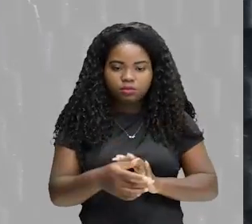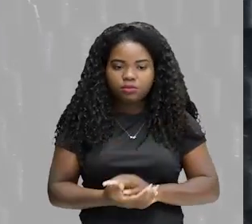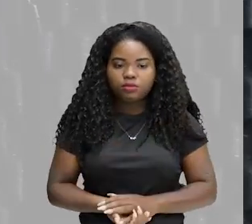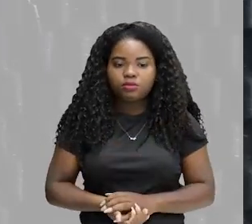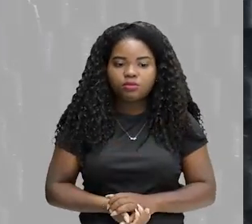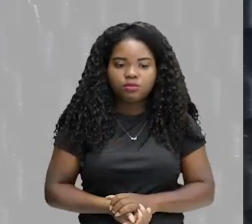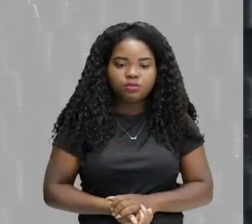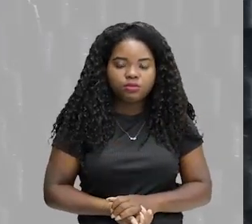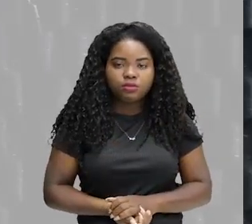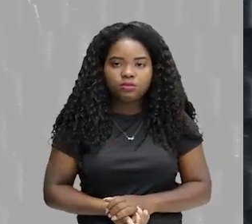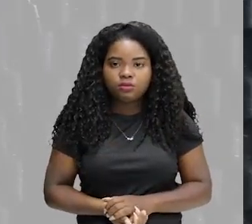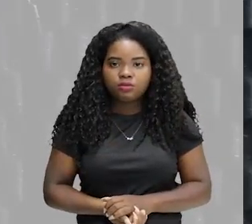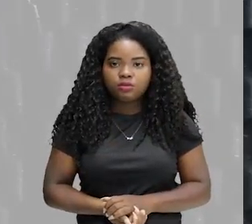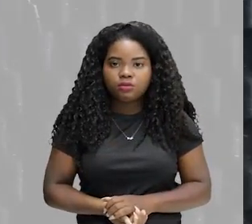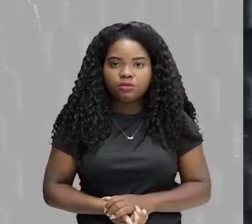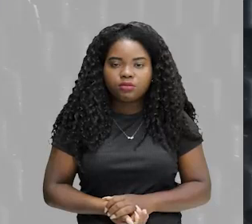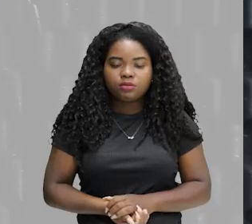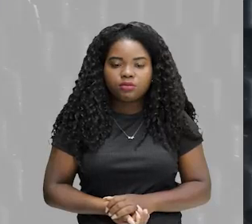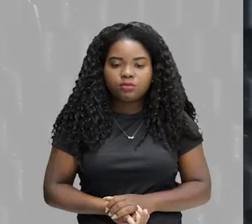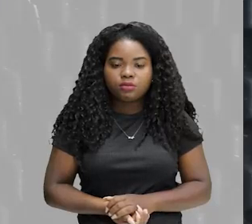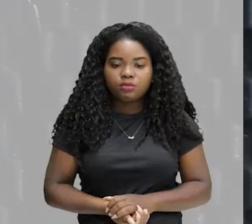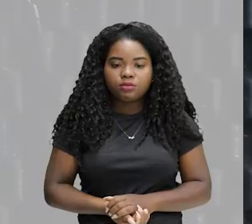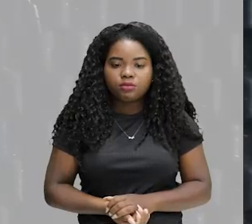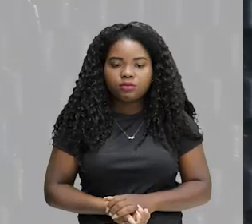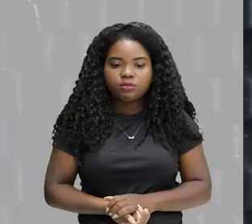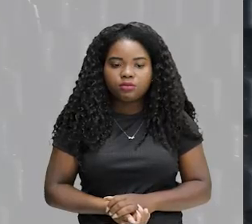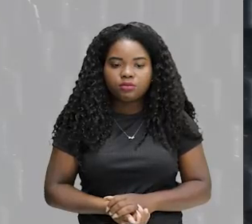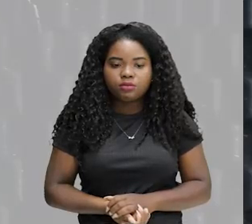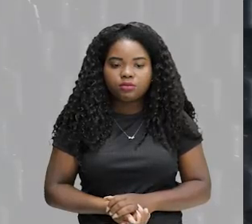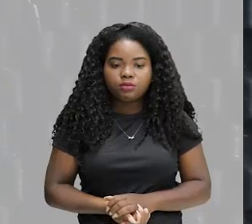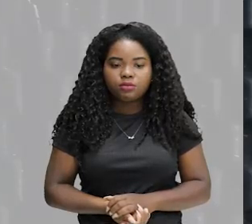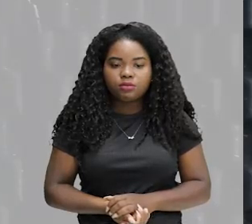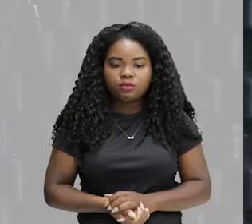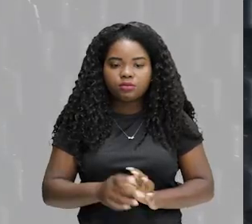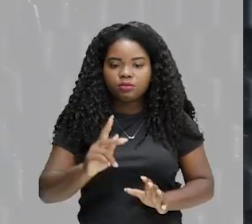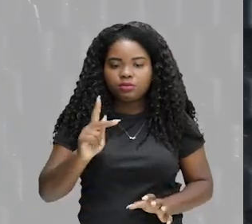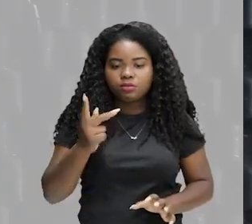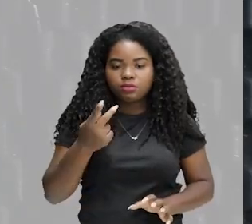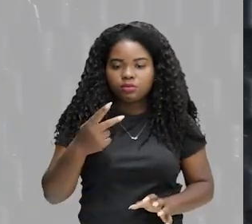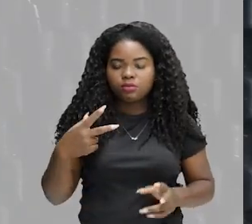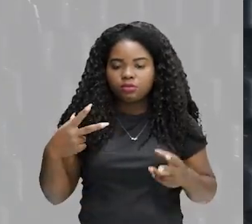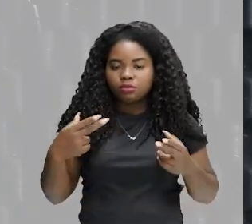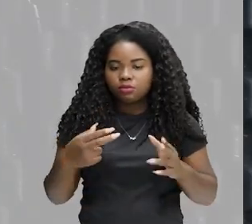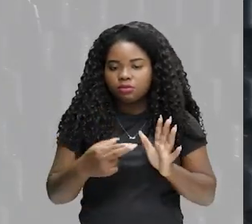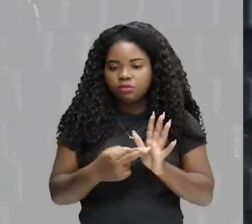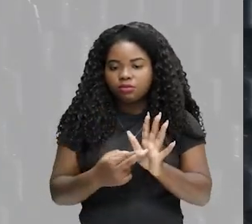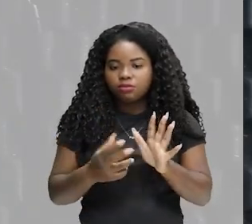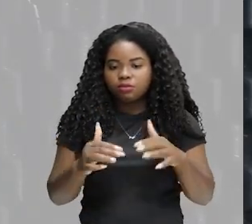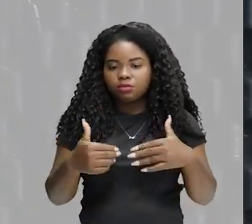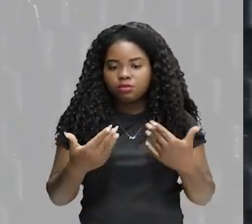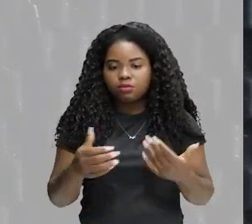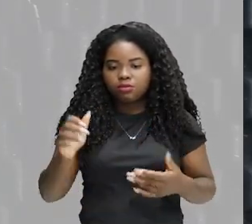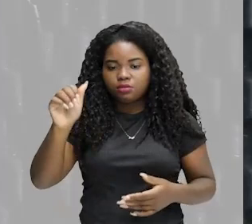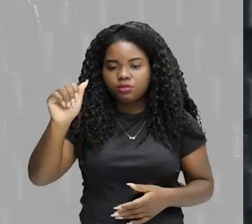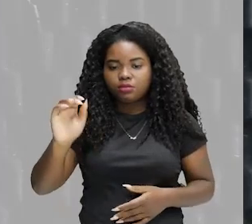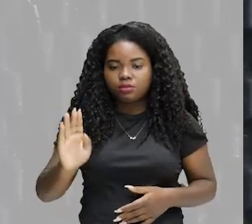disse lá que existia um quociente, não foi isso? Então, o H vai ser representado pela divisão de A por B, pelo